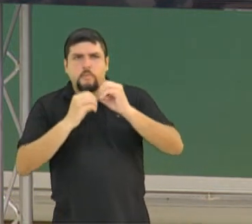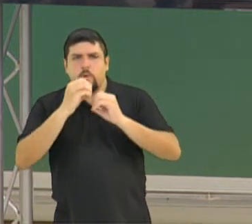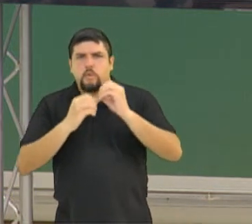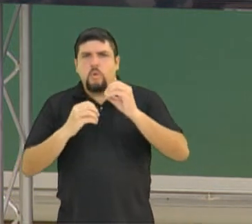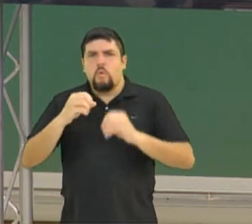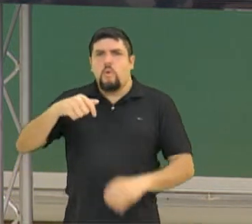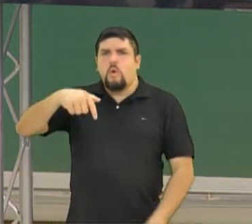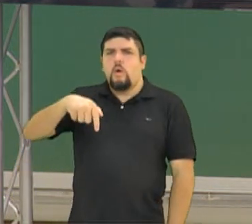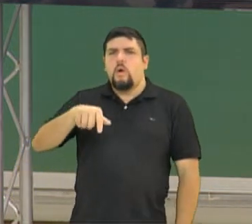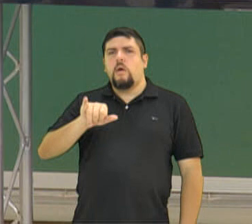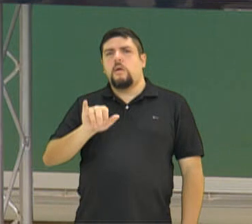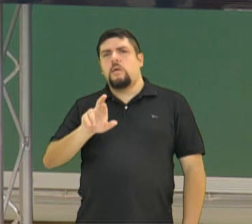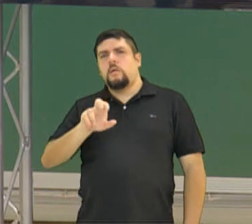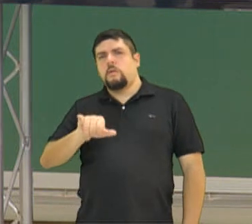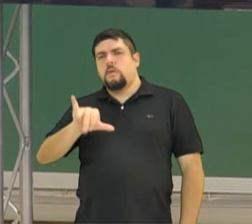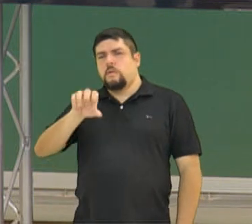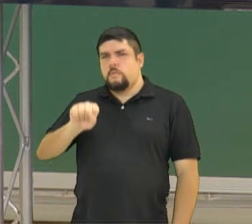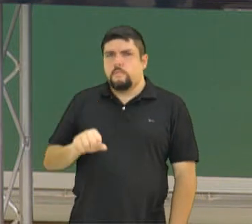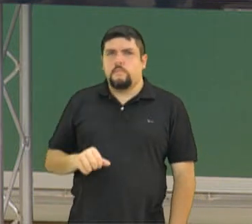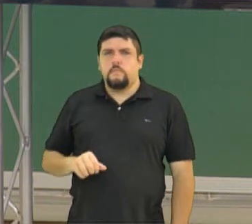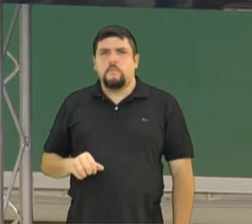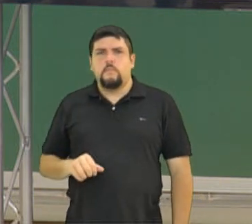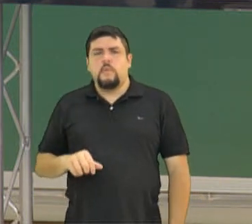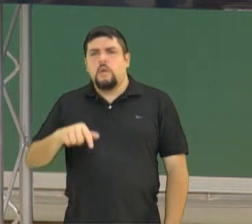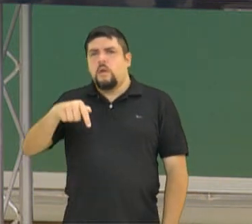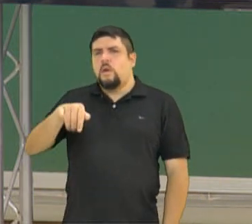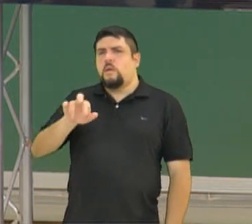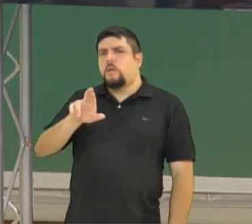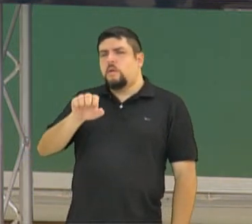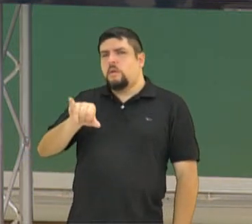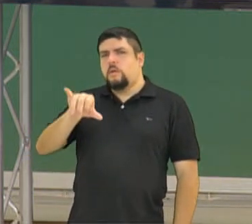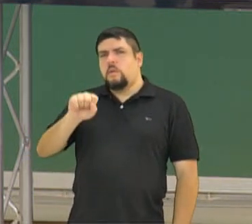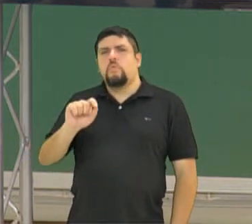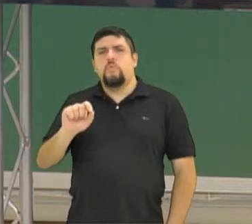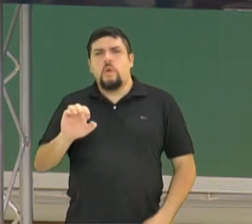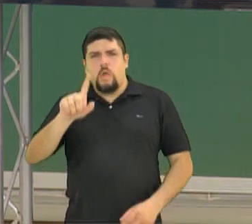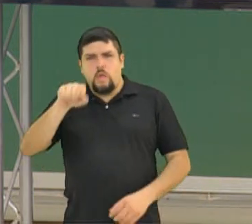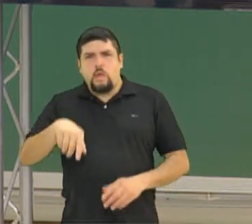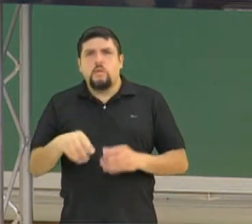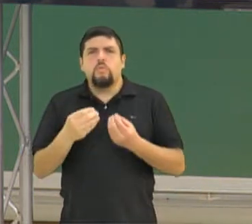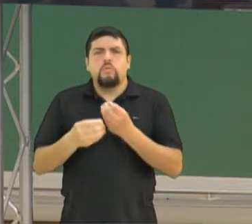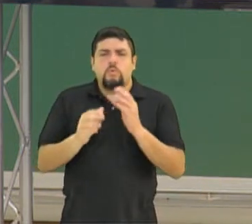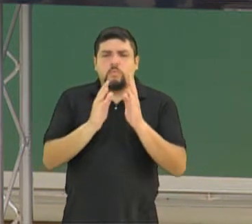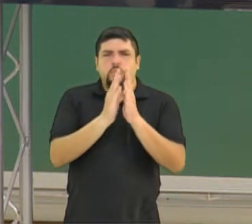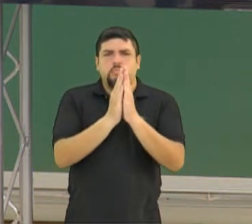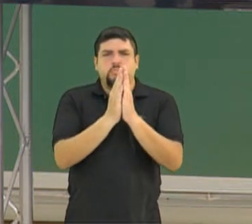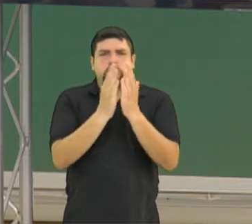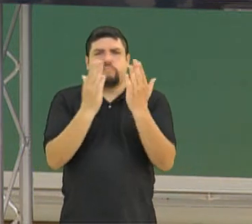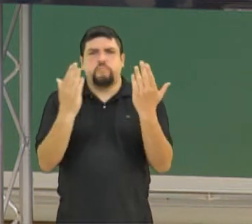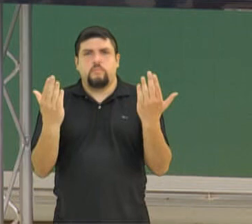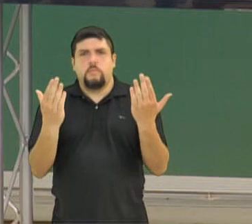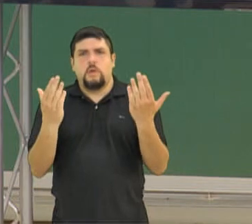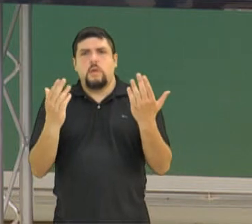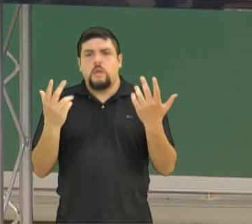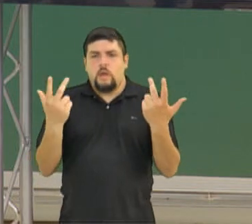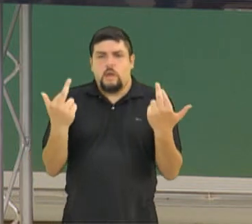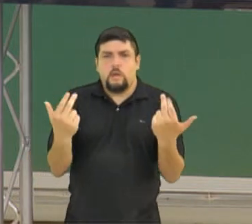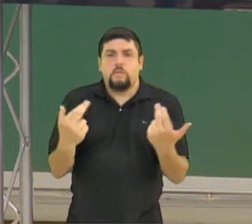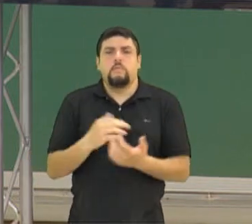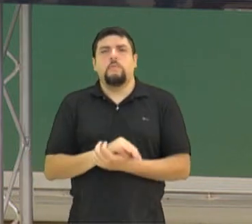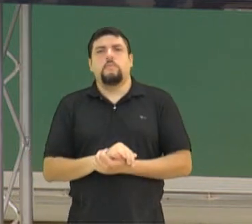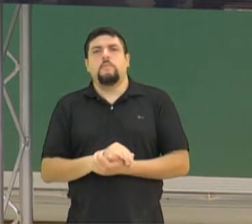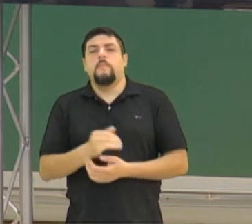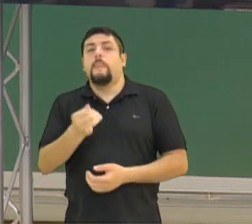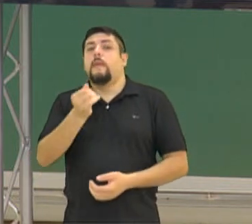tá certo? O termo quiral se refere, então, à questão da simetria, o plano assimétrico, certo? Por